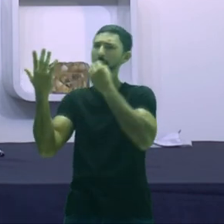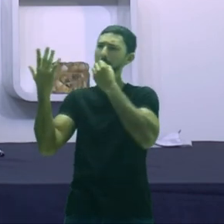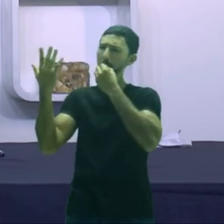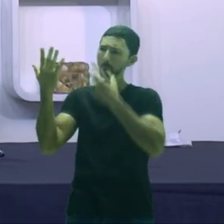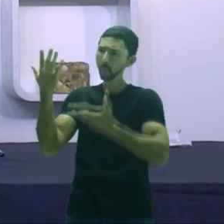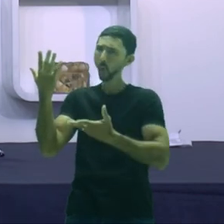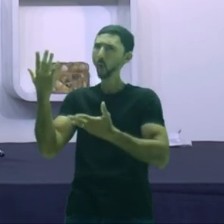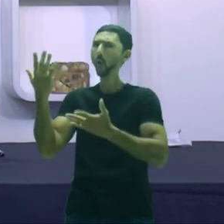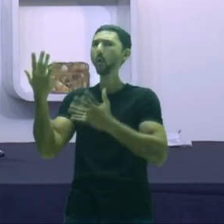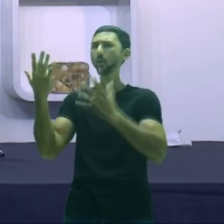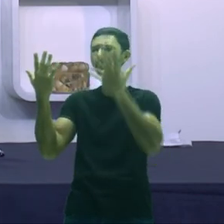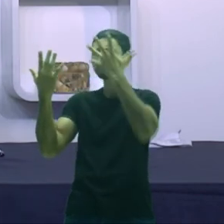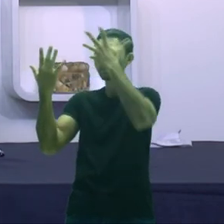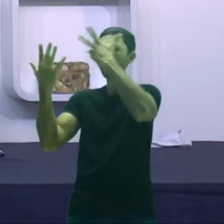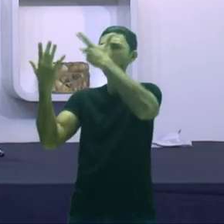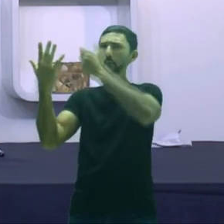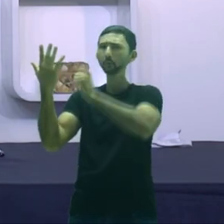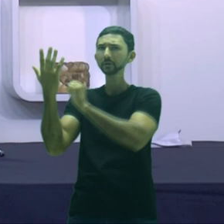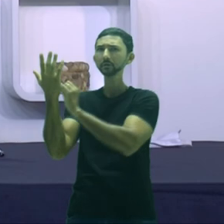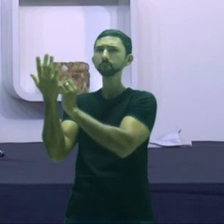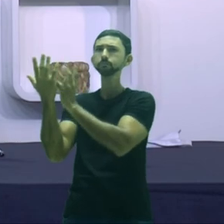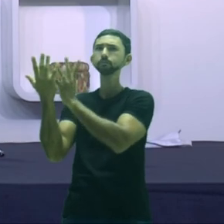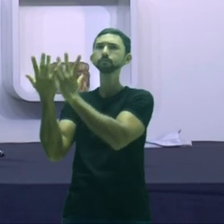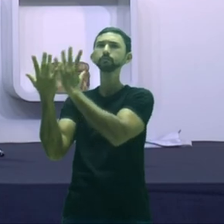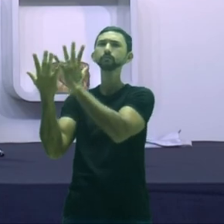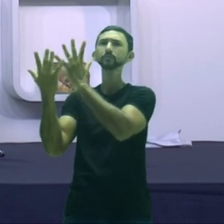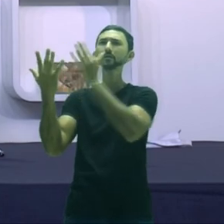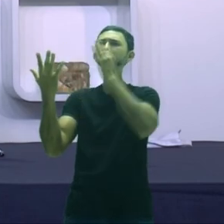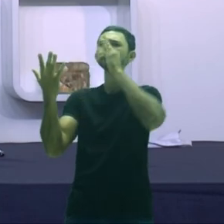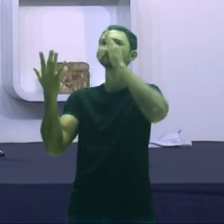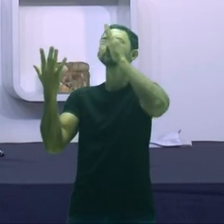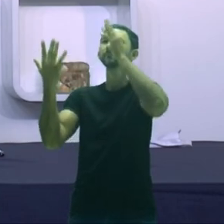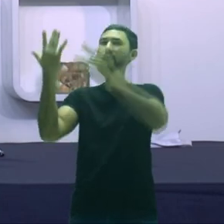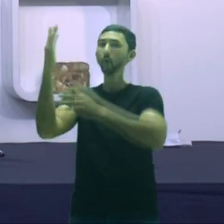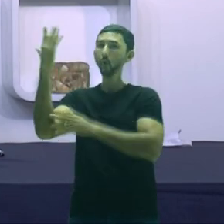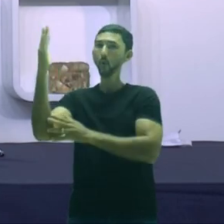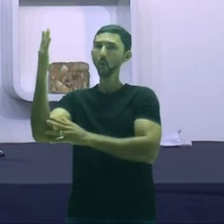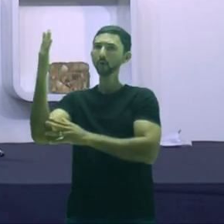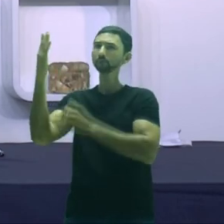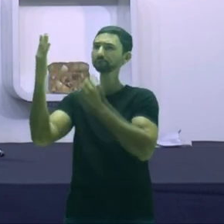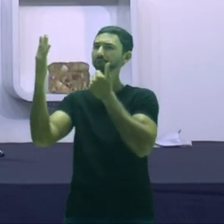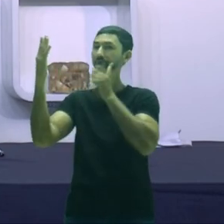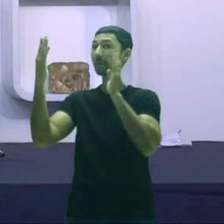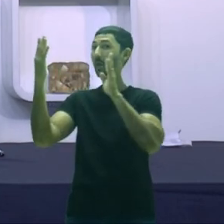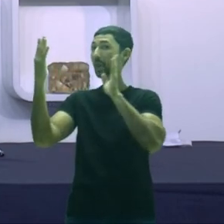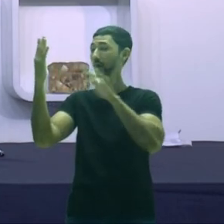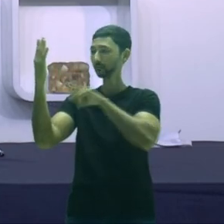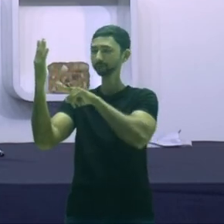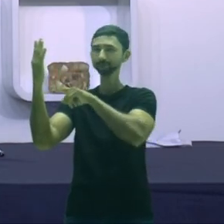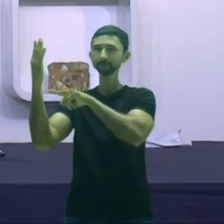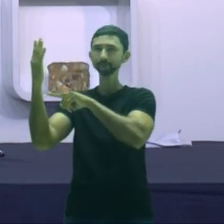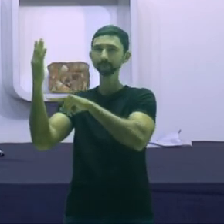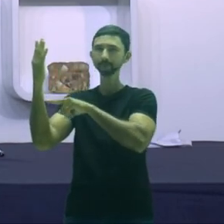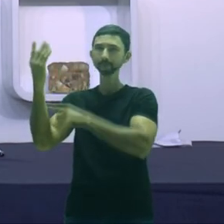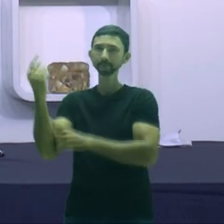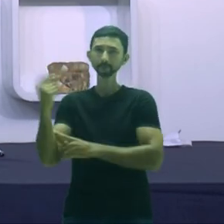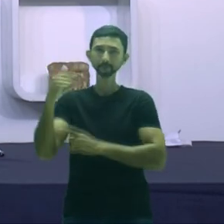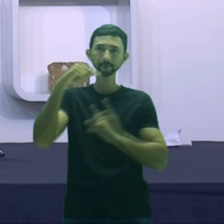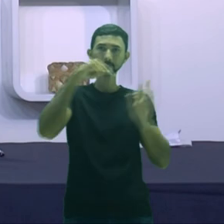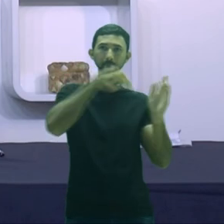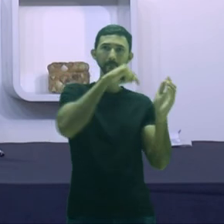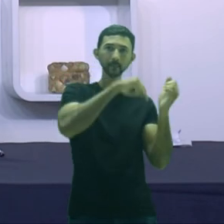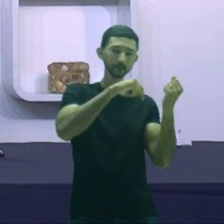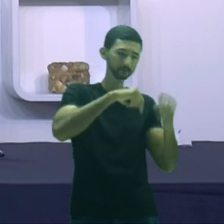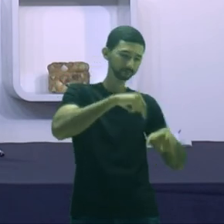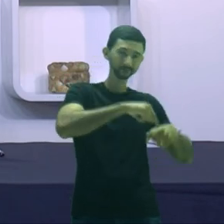produzir logo flores, produzir logo frutos, ela vai se desenvolver melhor. E essa outra aqui, pessoal, que está num solo com